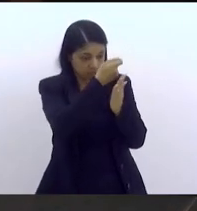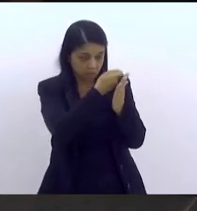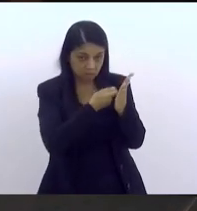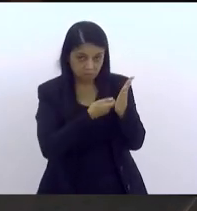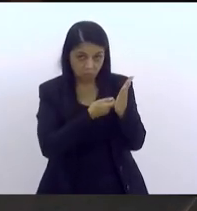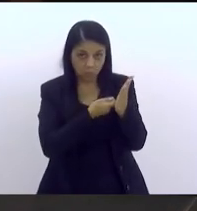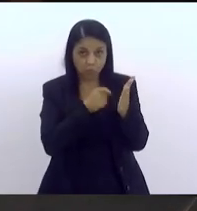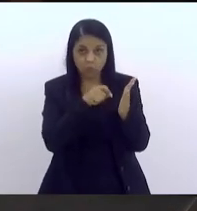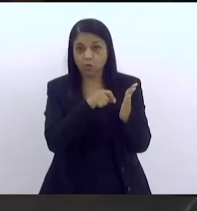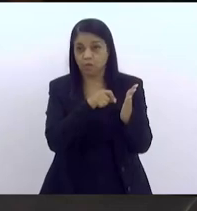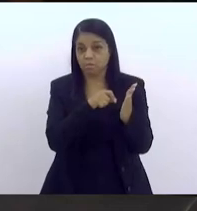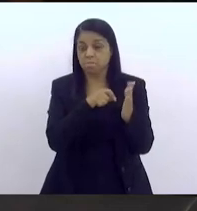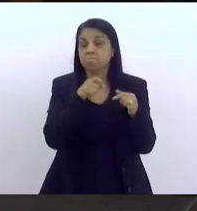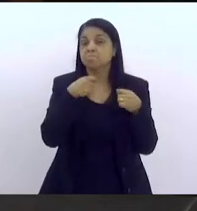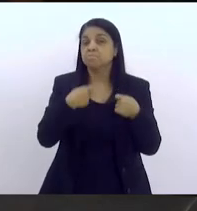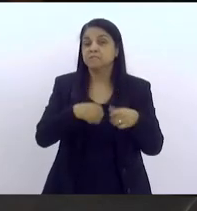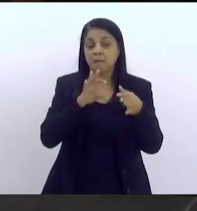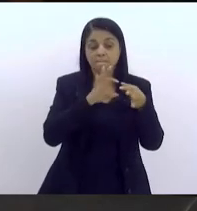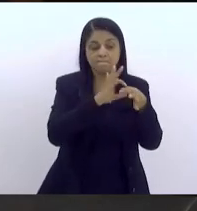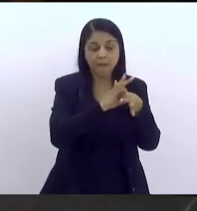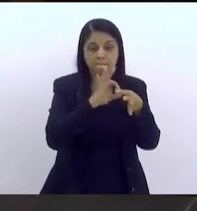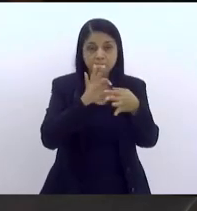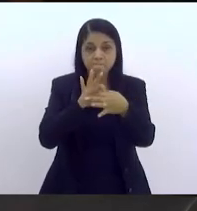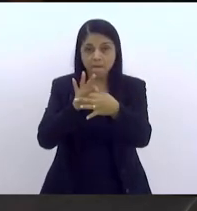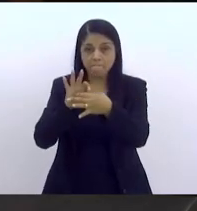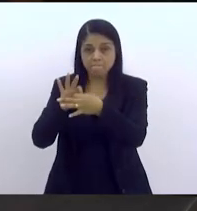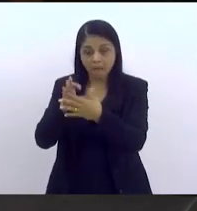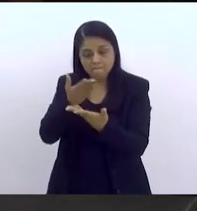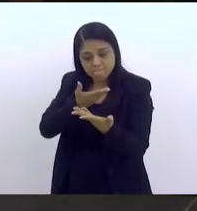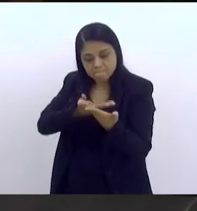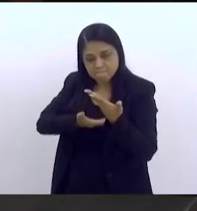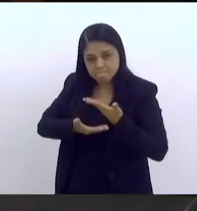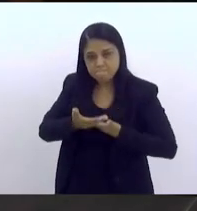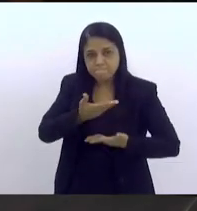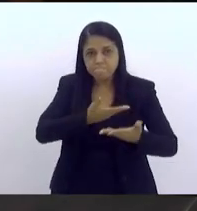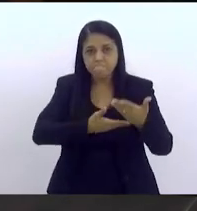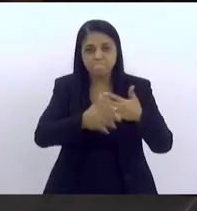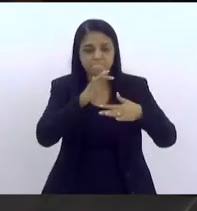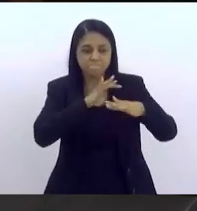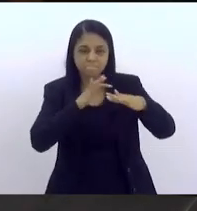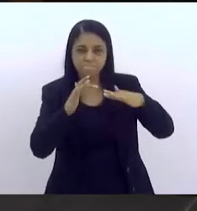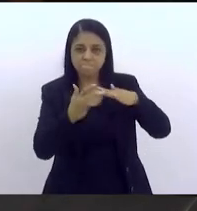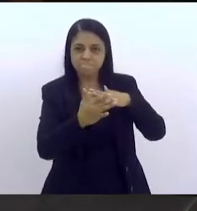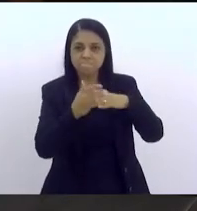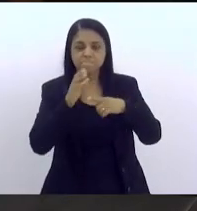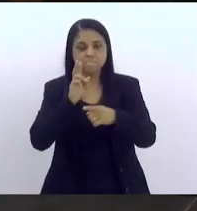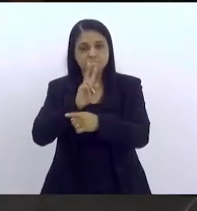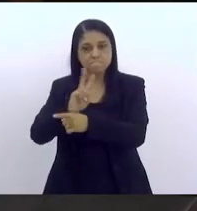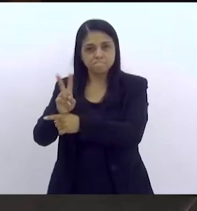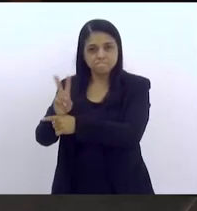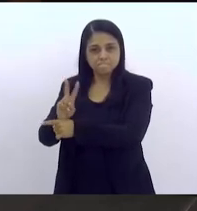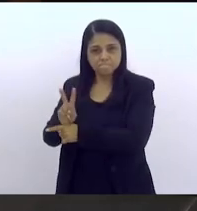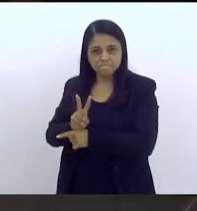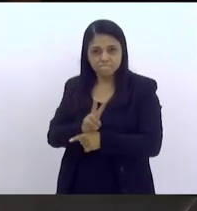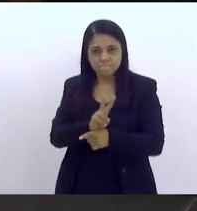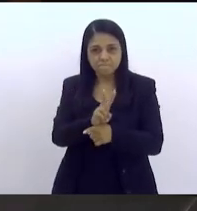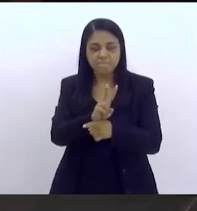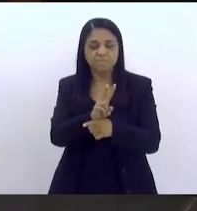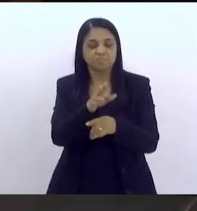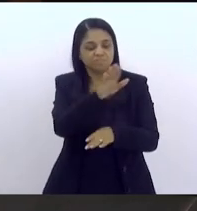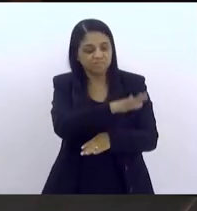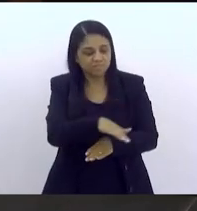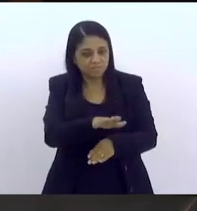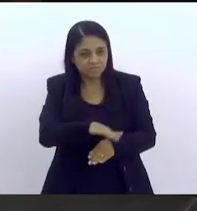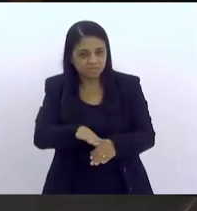precisam estar associadas e plenamente Integradas as redes protetivas né as redes de proteção à infância